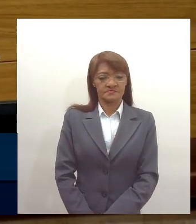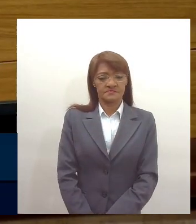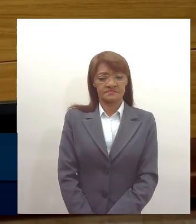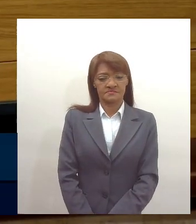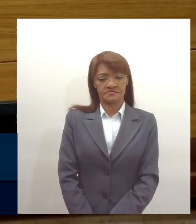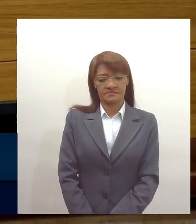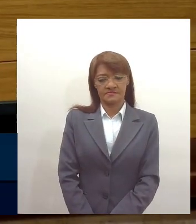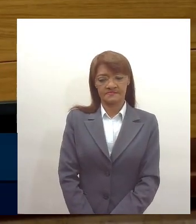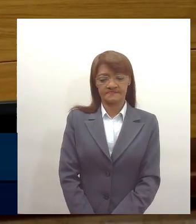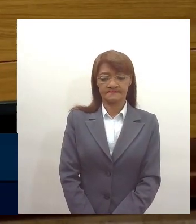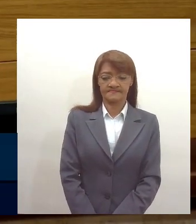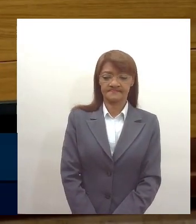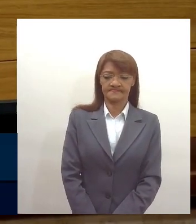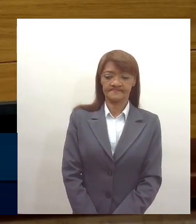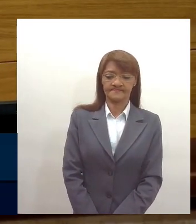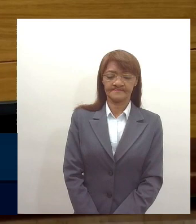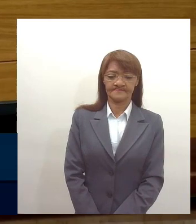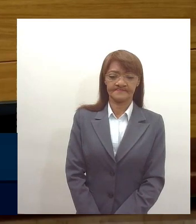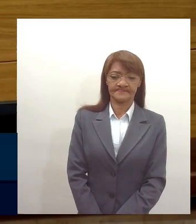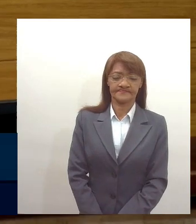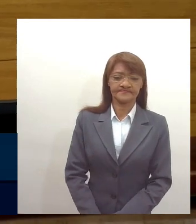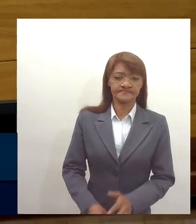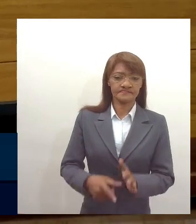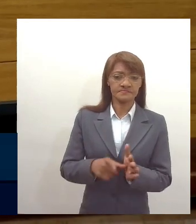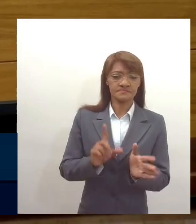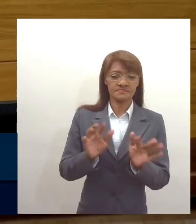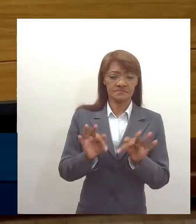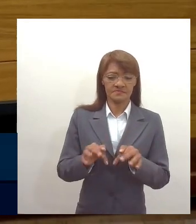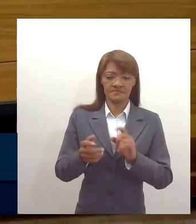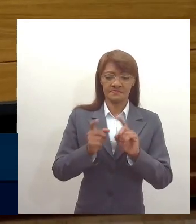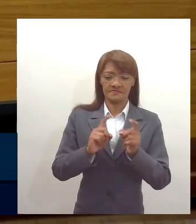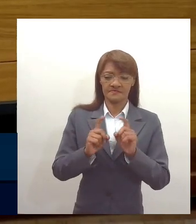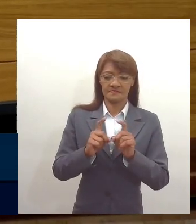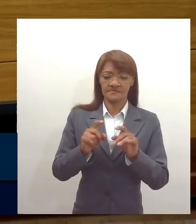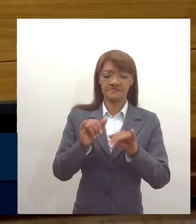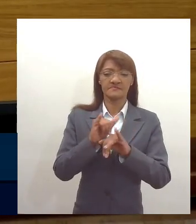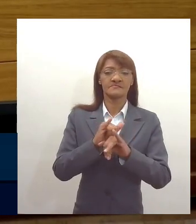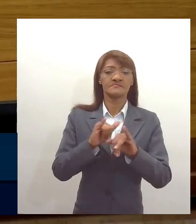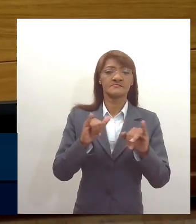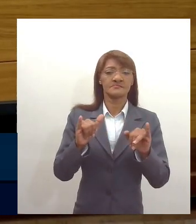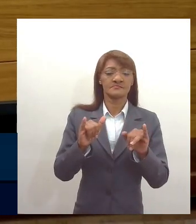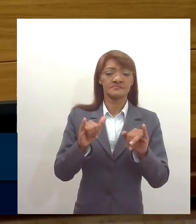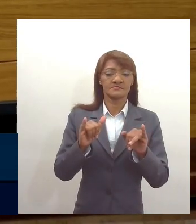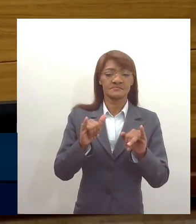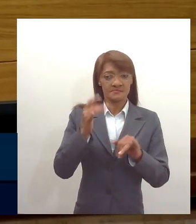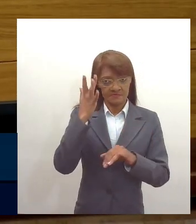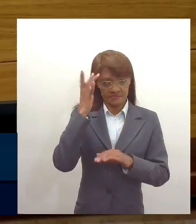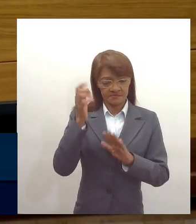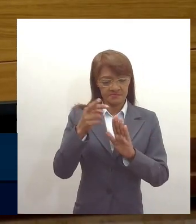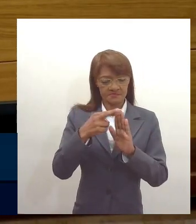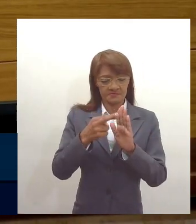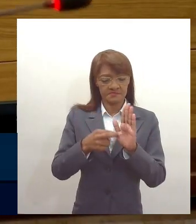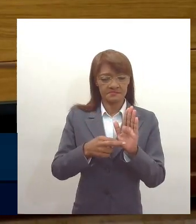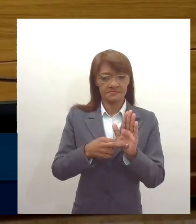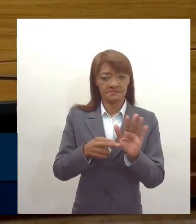Antes de encerrar a sessão, queremos comunicar outra para amanhã no horário regimental. Está encerrada a sessão.